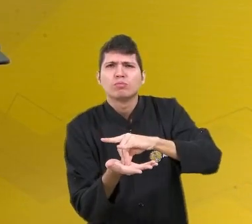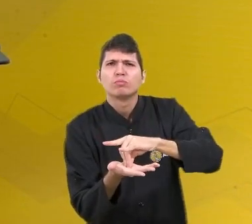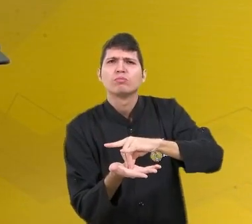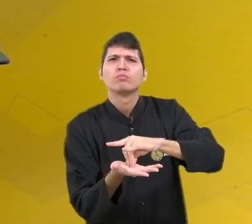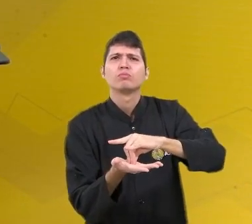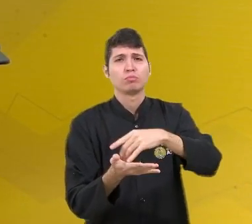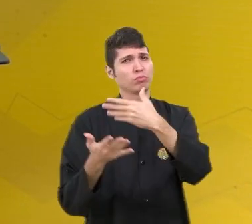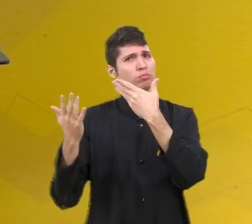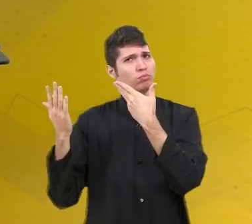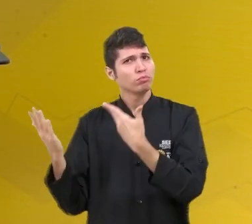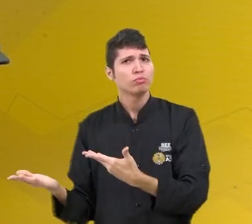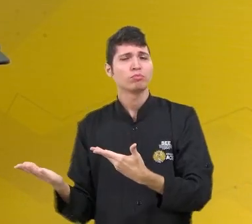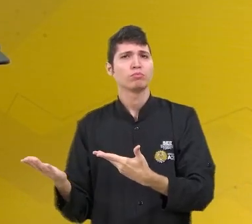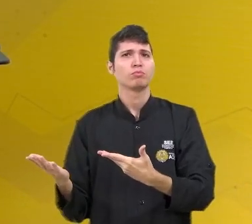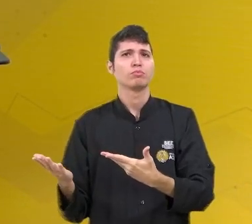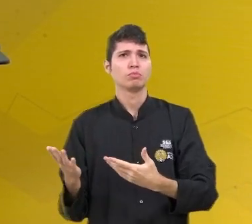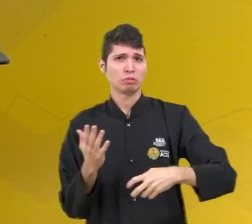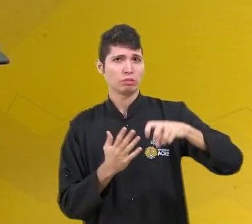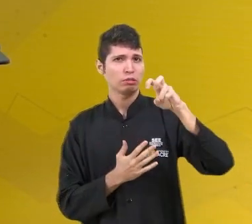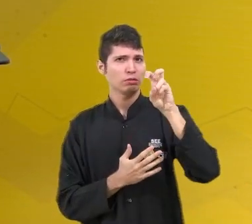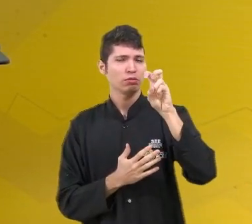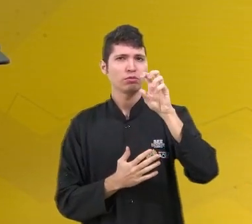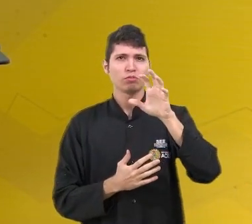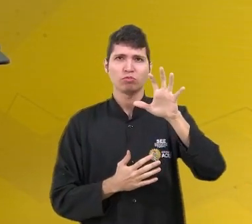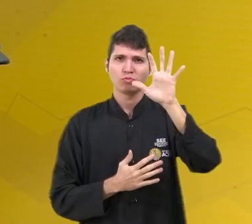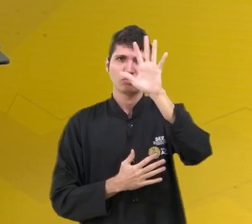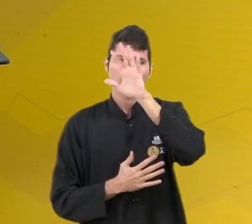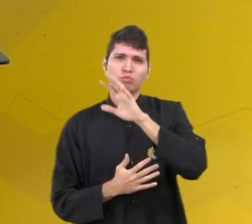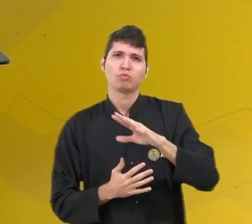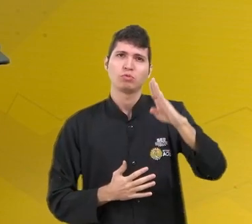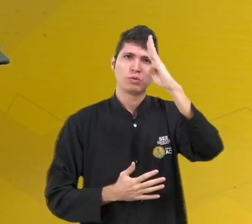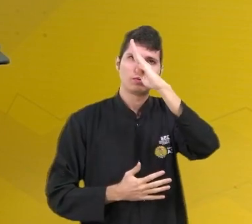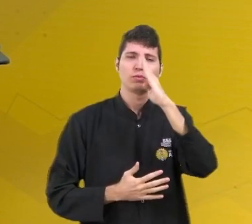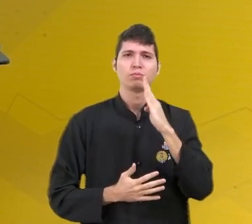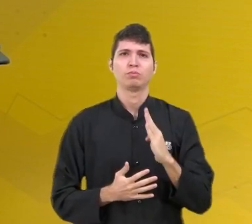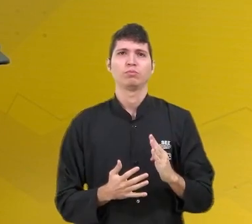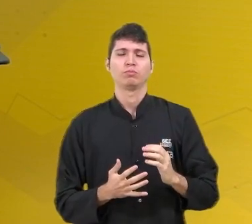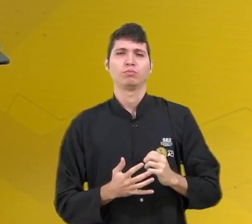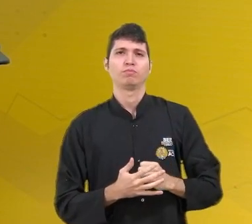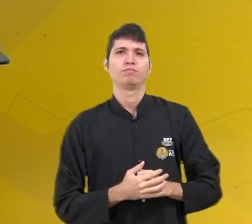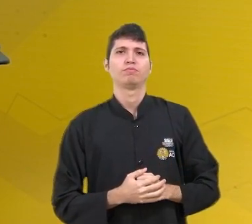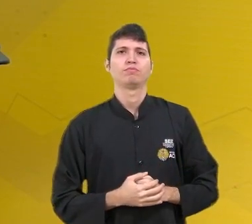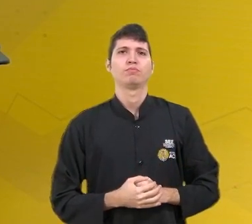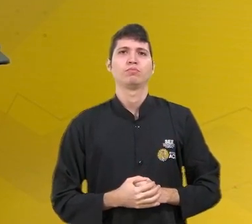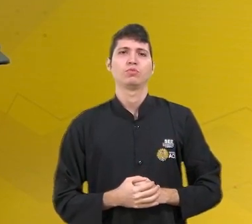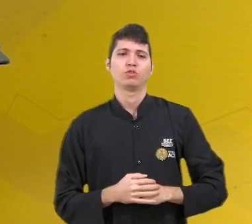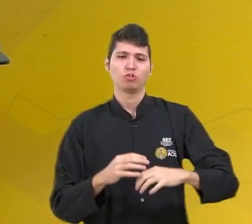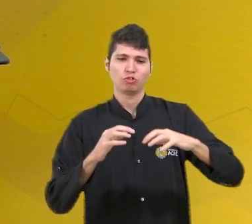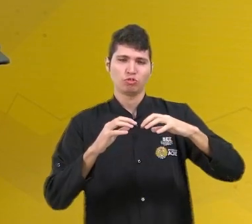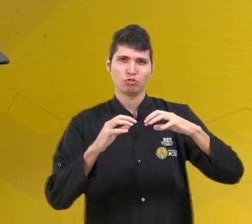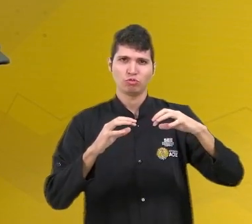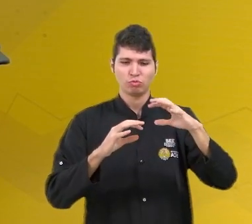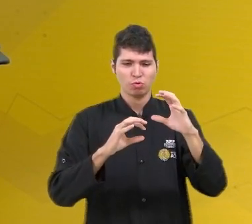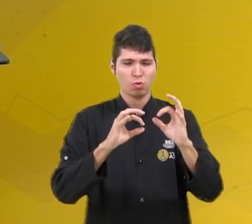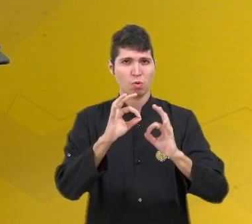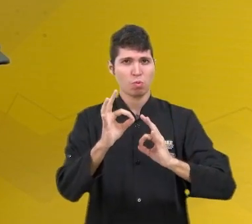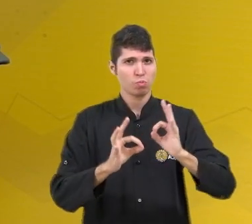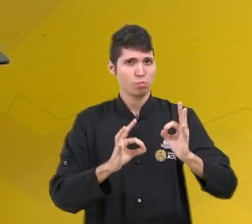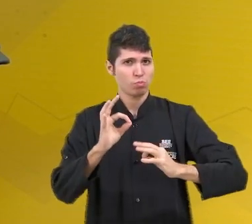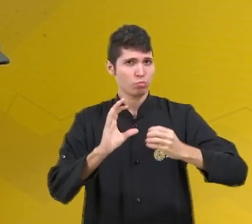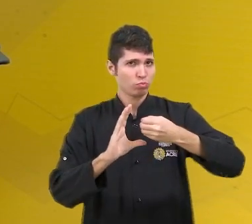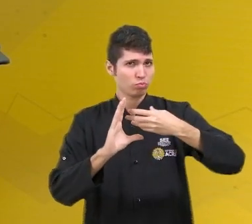essa regionalização, com as 5 regiões brasileiras, que aí divide o território por